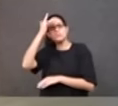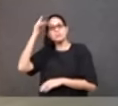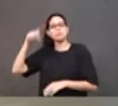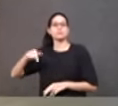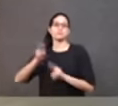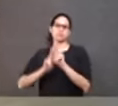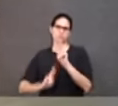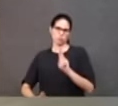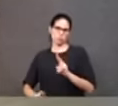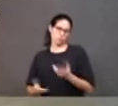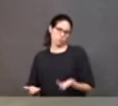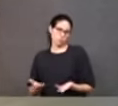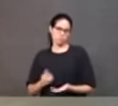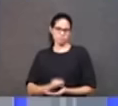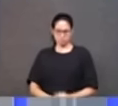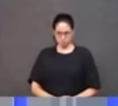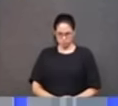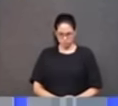Arquimedes.